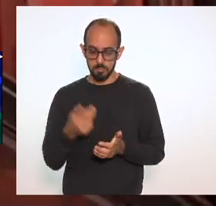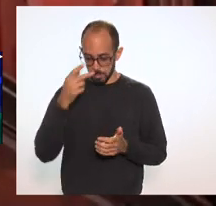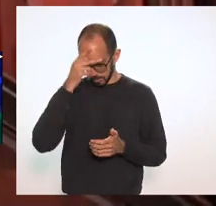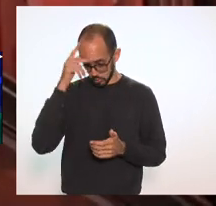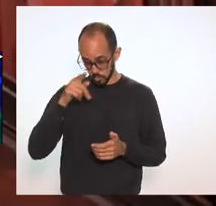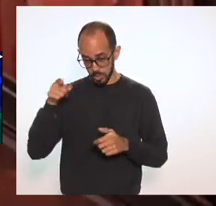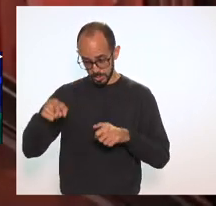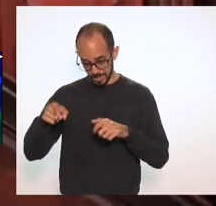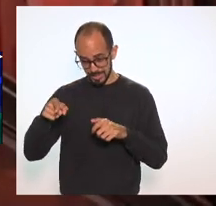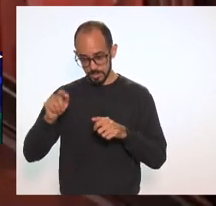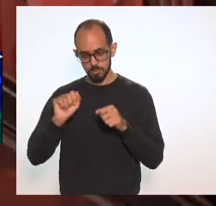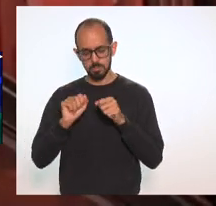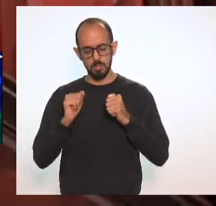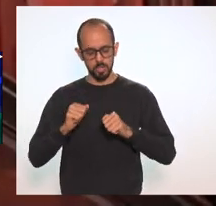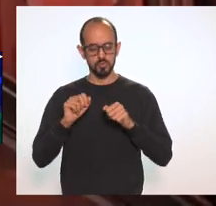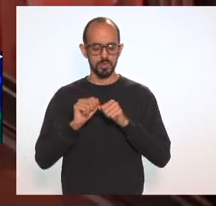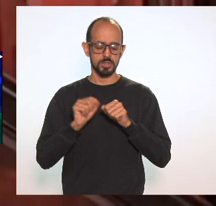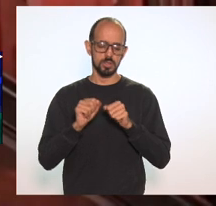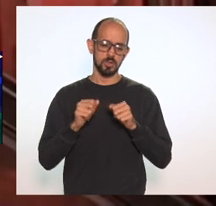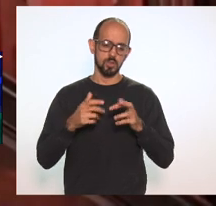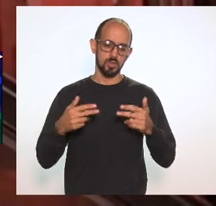cometer uma loucura